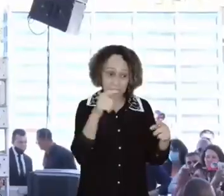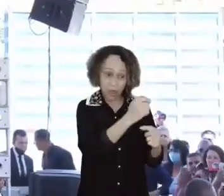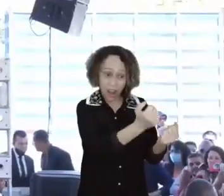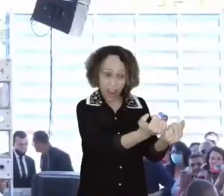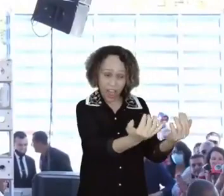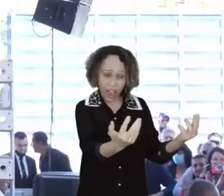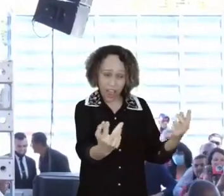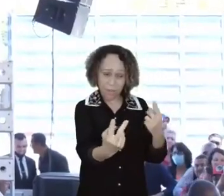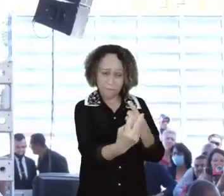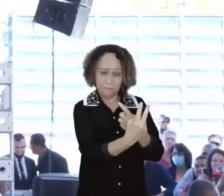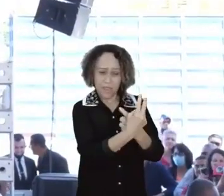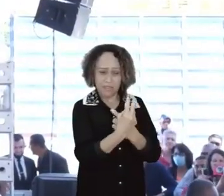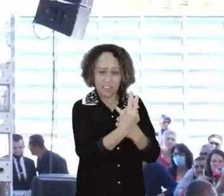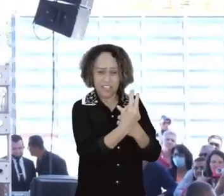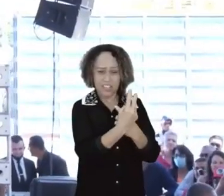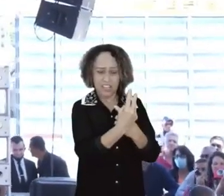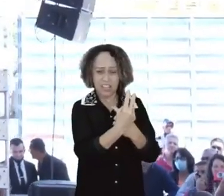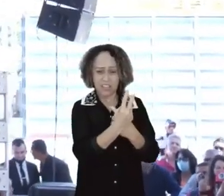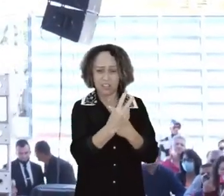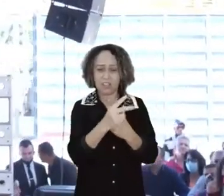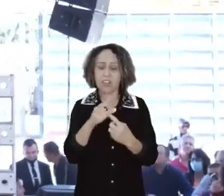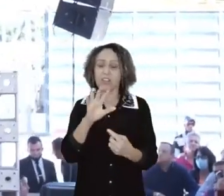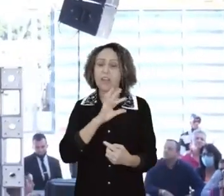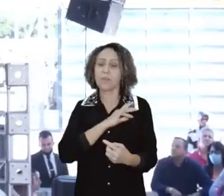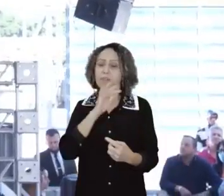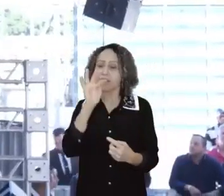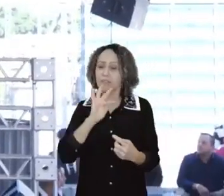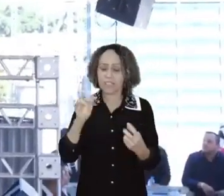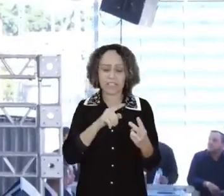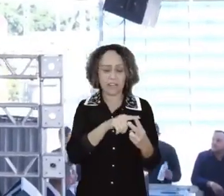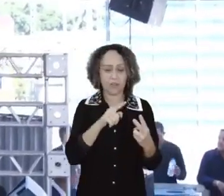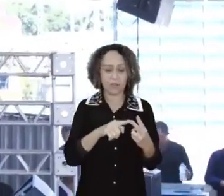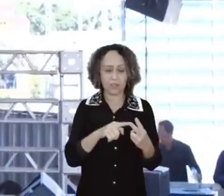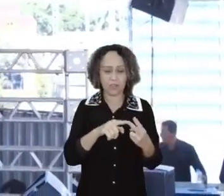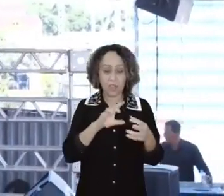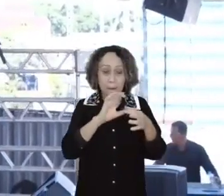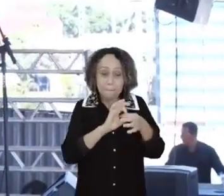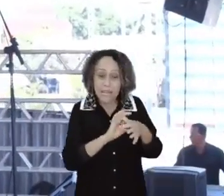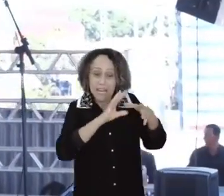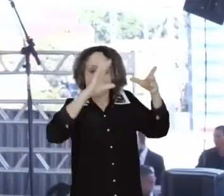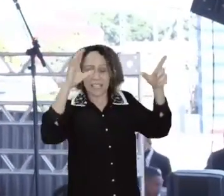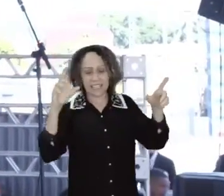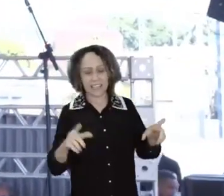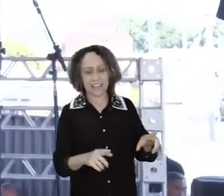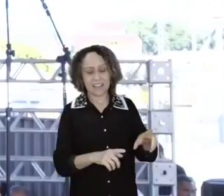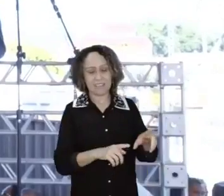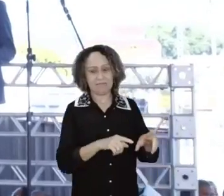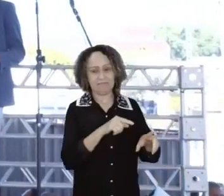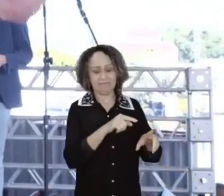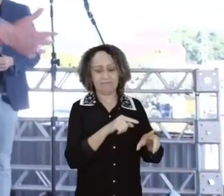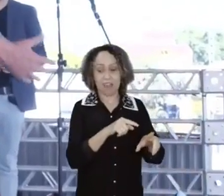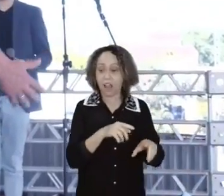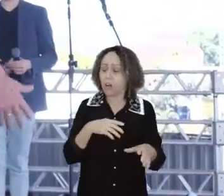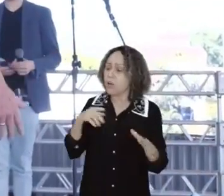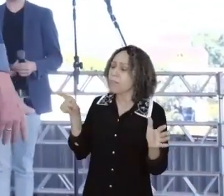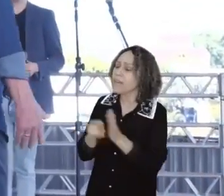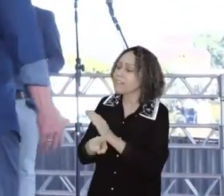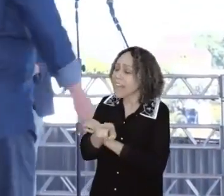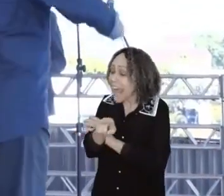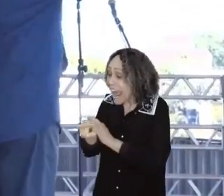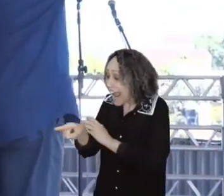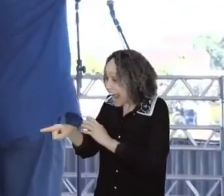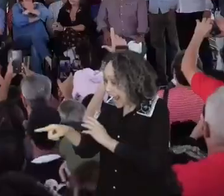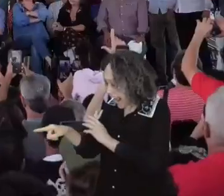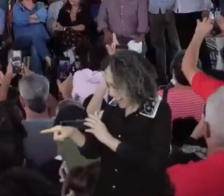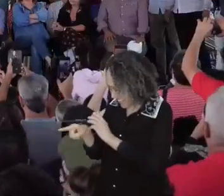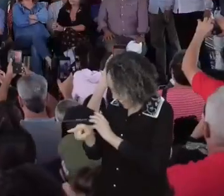perguntar, aonde estão os algozes que me acusaram? Aonde estão as pessoas que me acusaram?